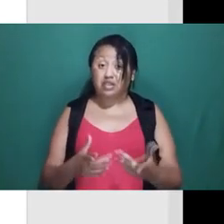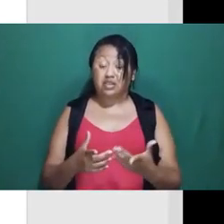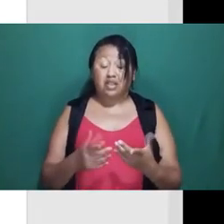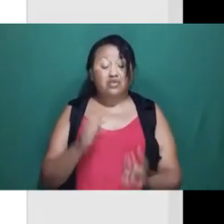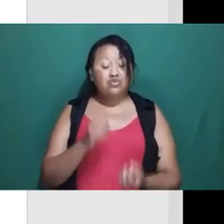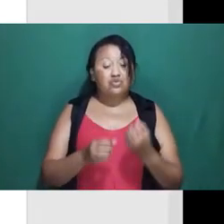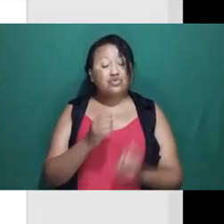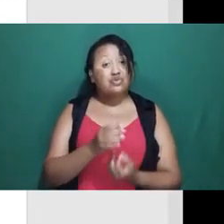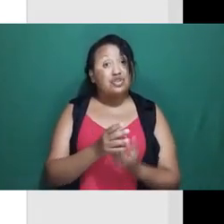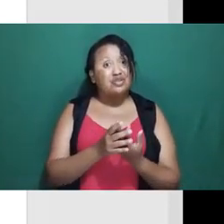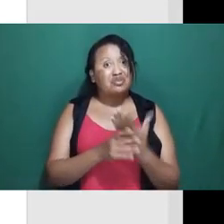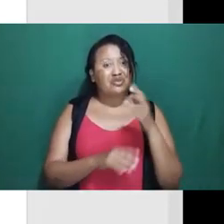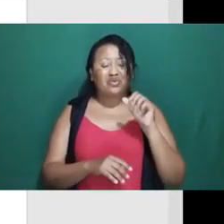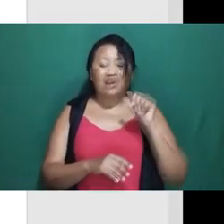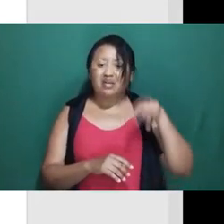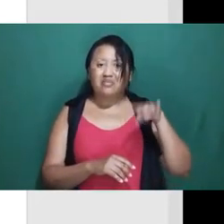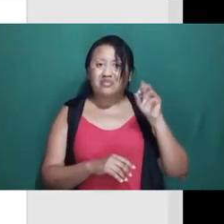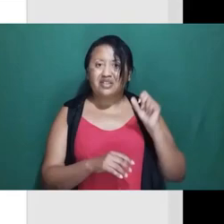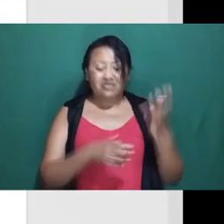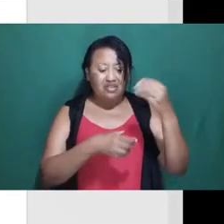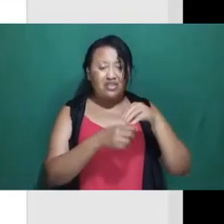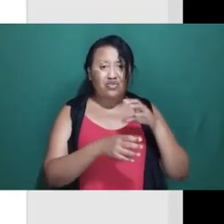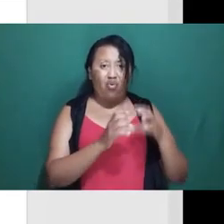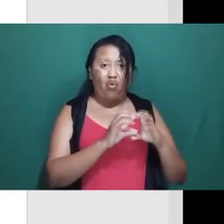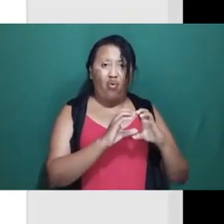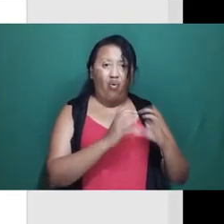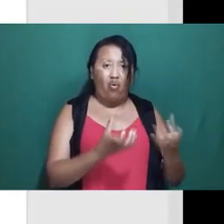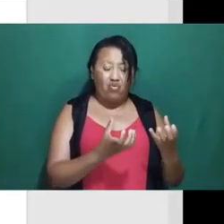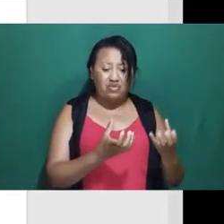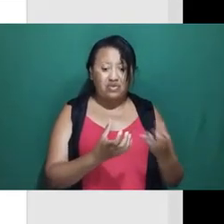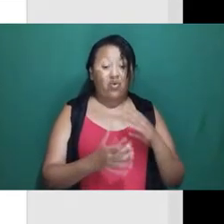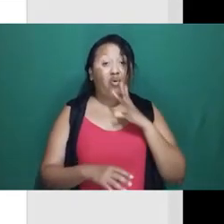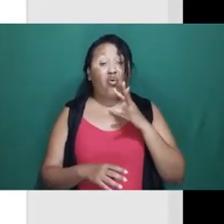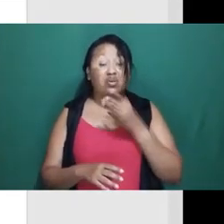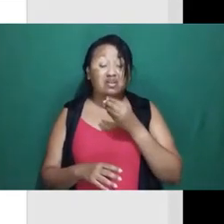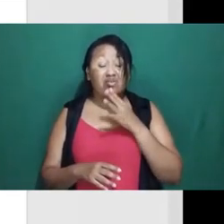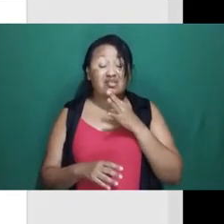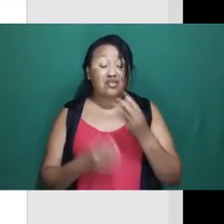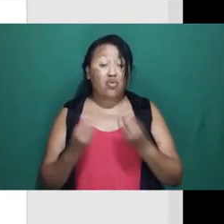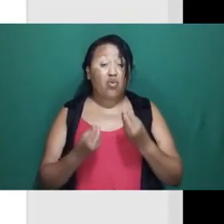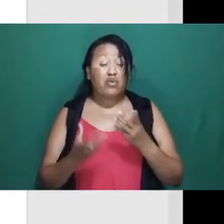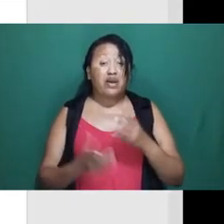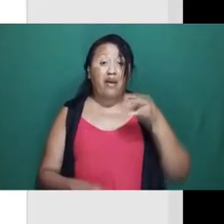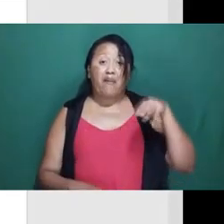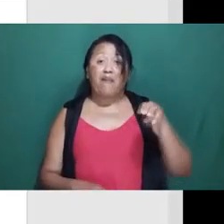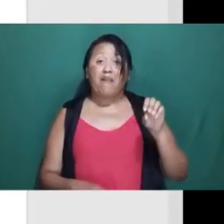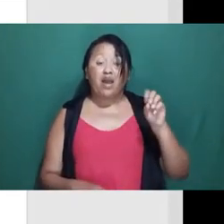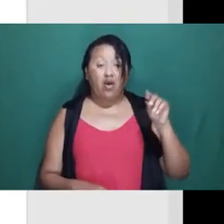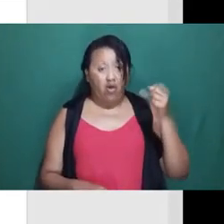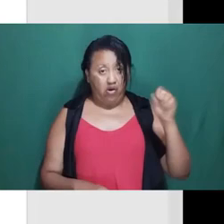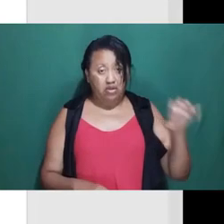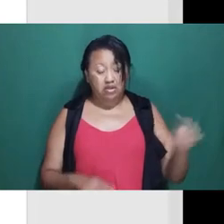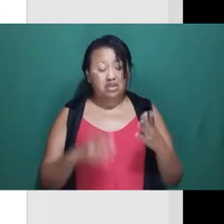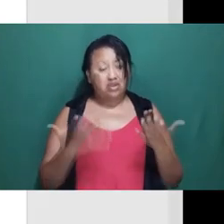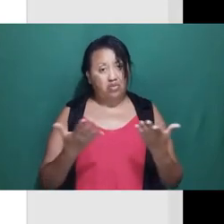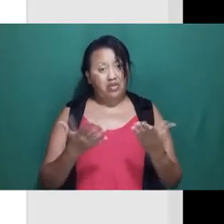com casca depende do processo de visão celular conhecido como meiose gente para formação do